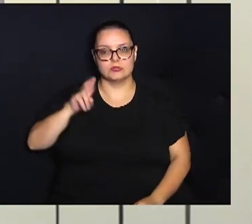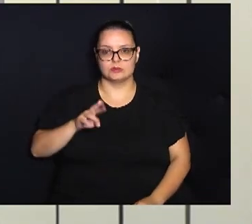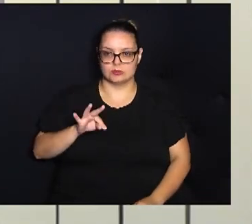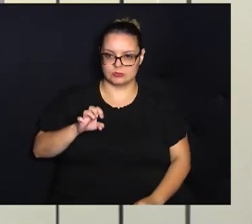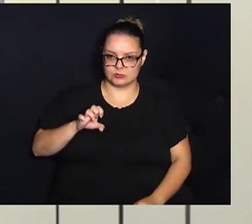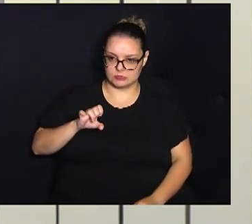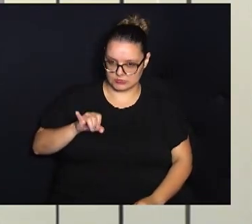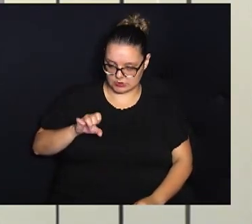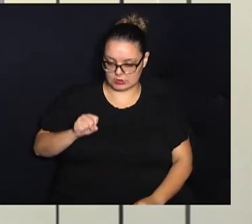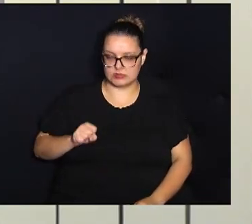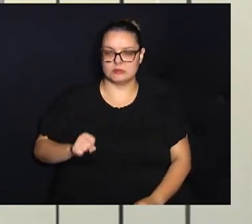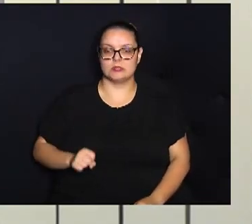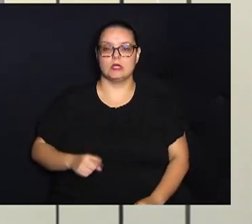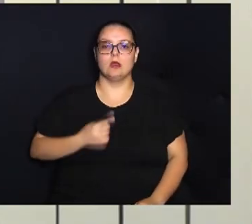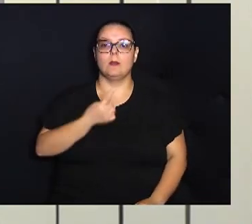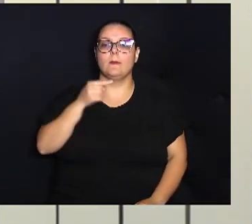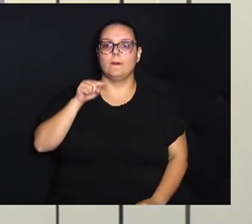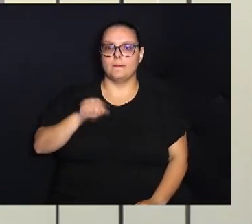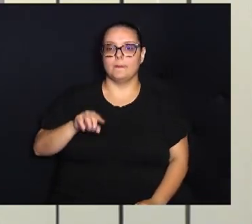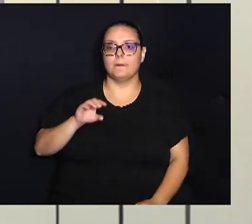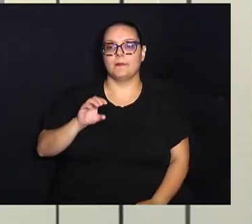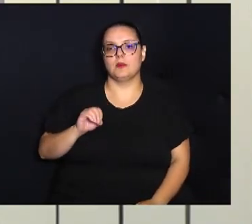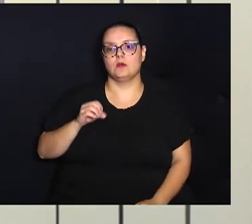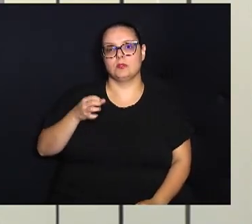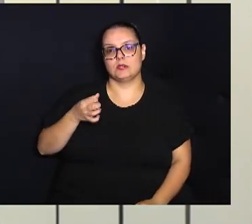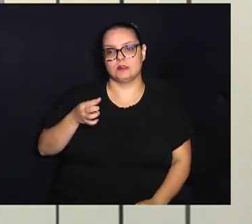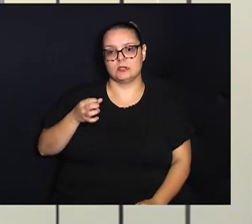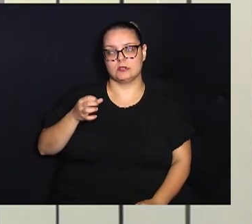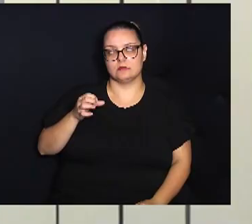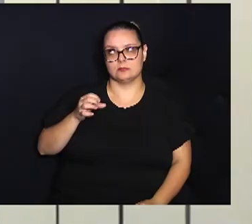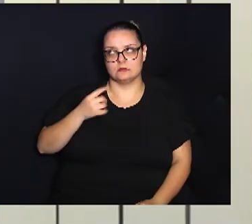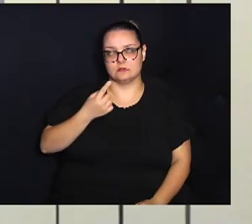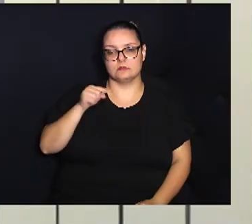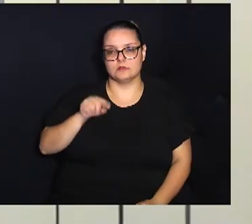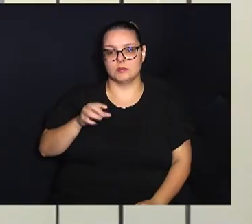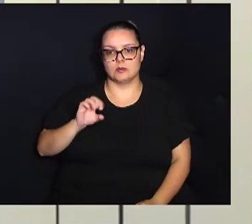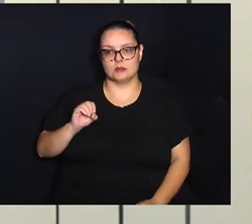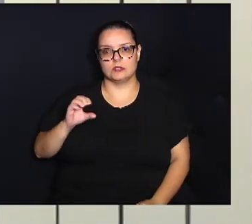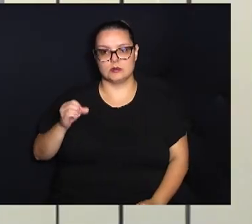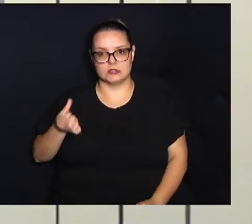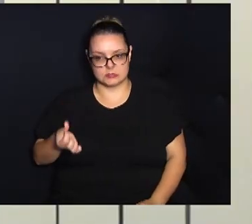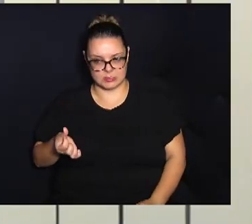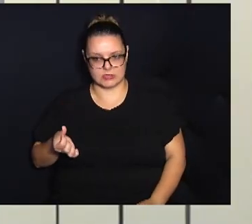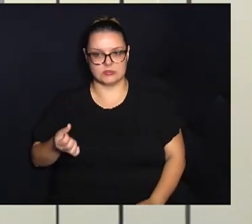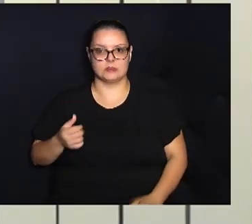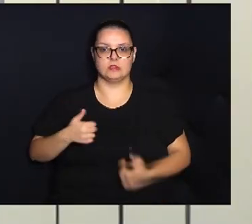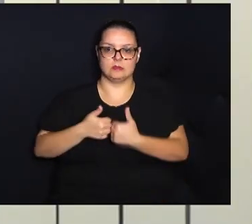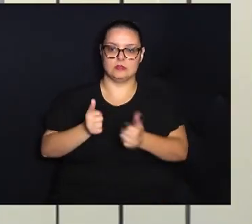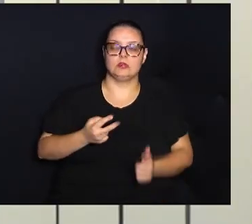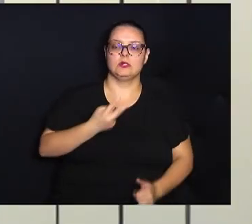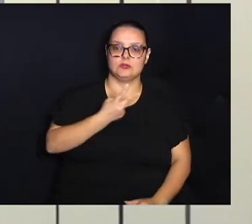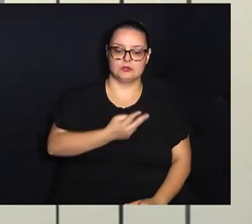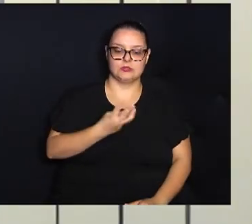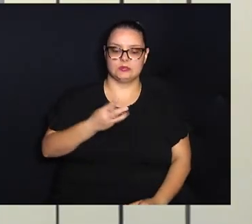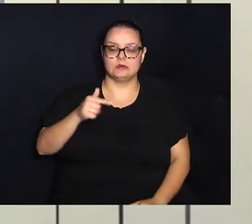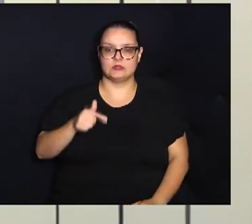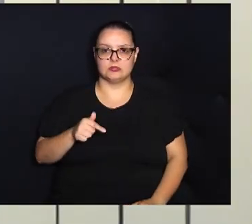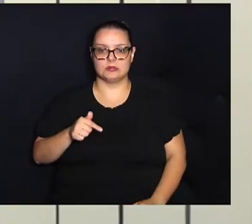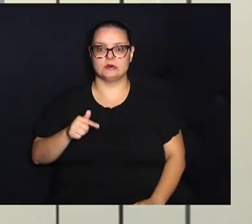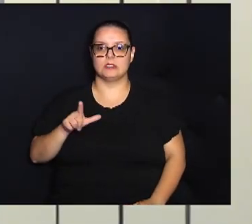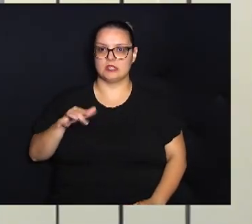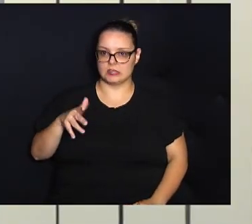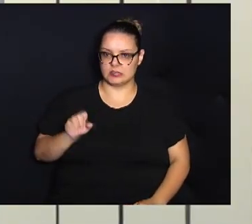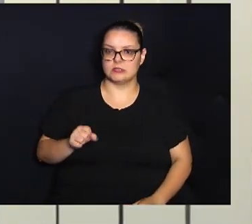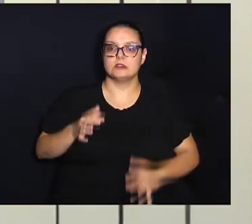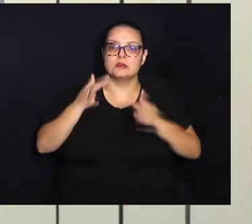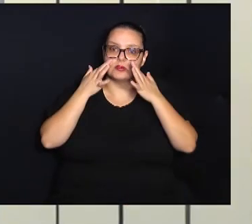tem atualmente 1.006 ônibus distribuídos em 237 linhas, ou seja, você fique